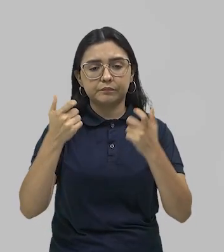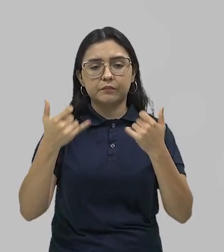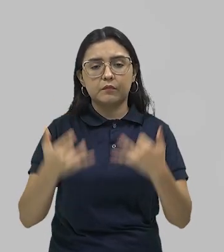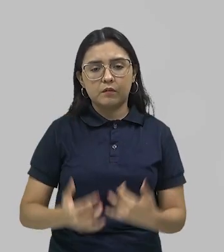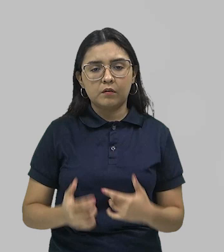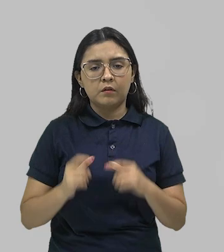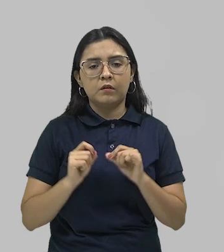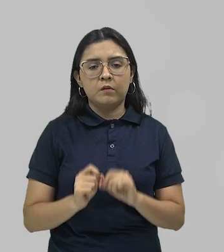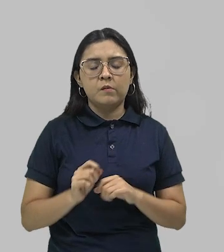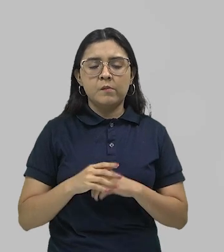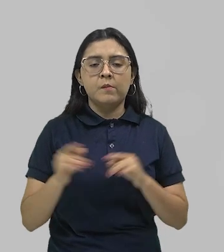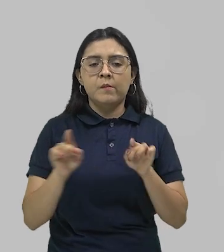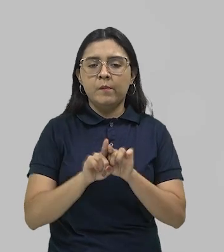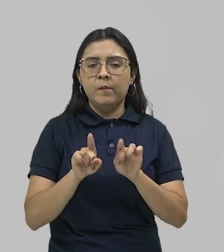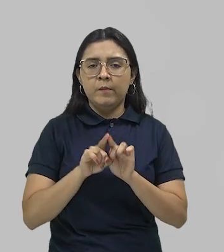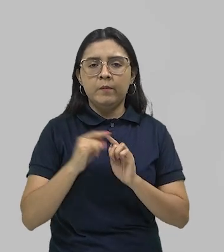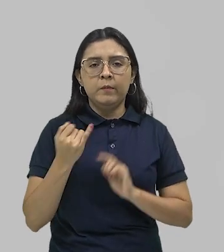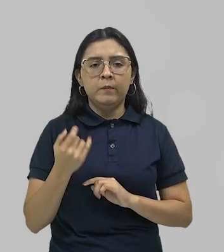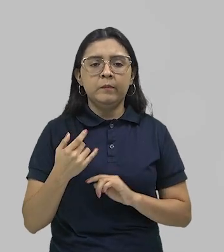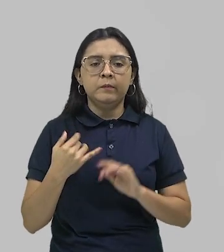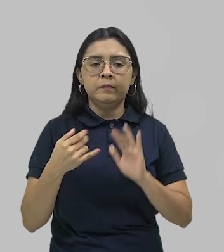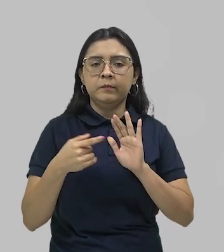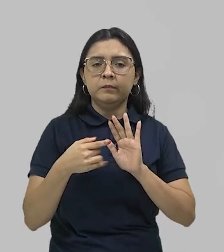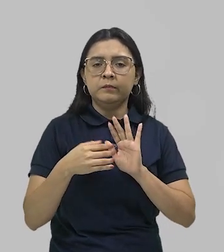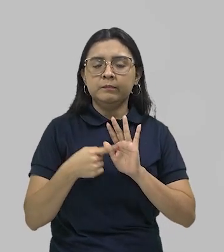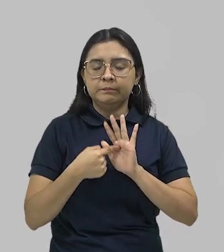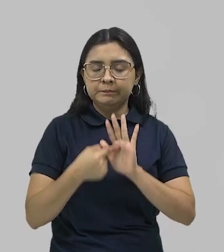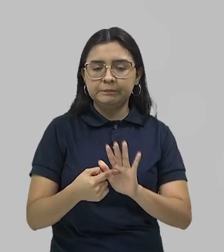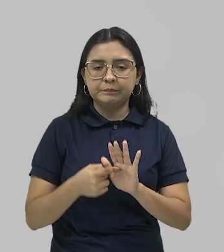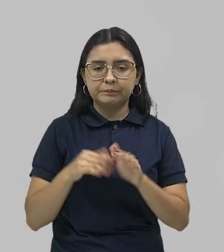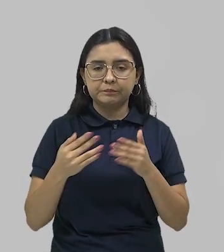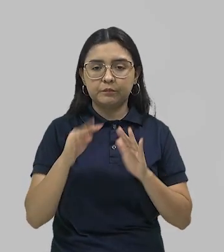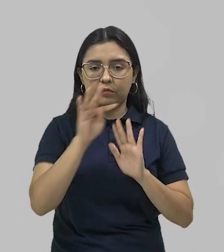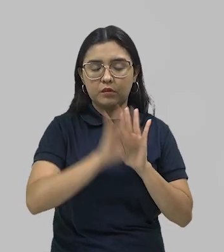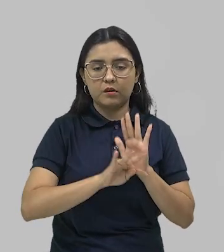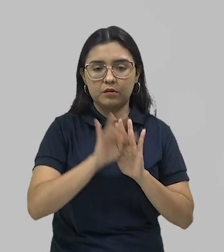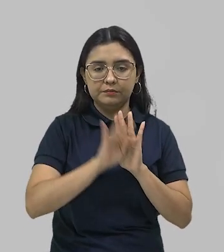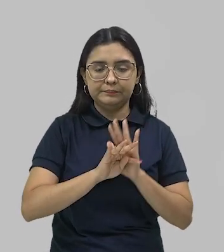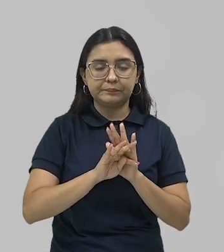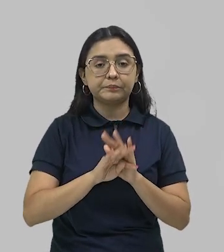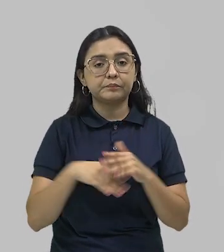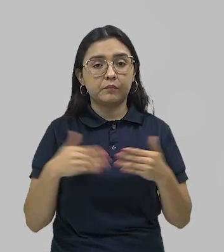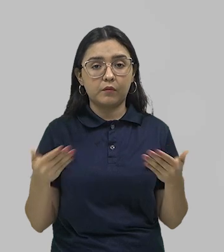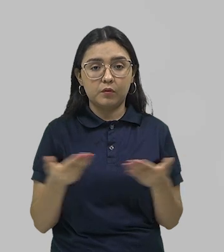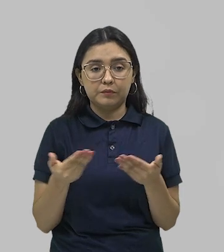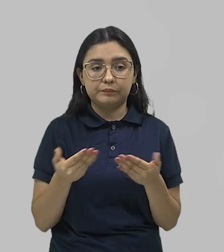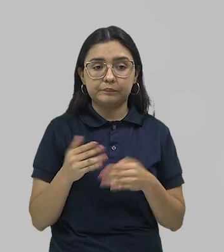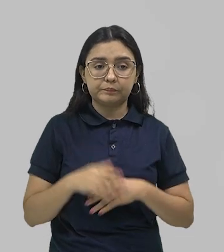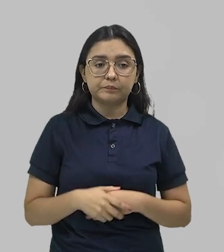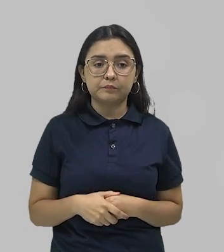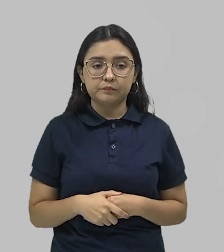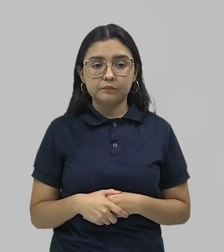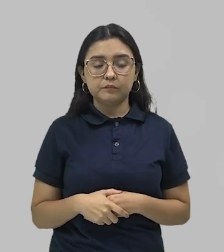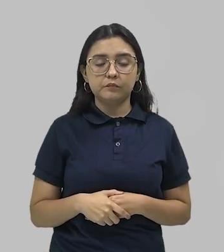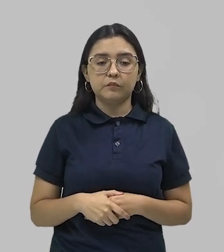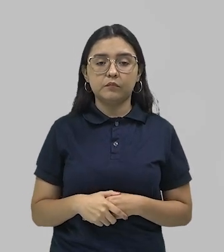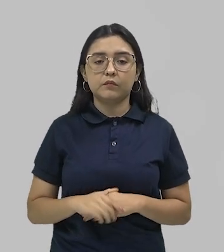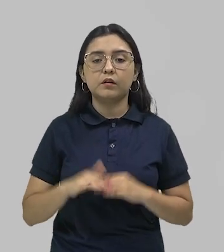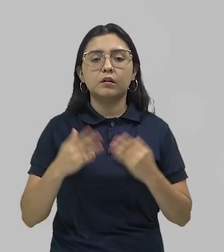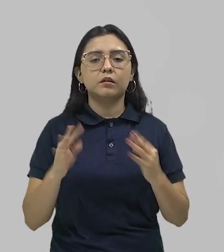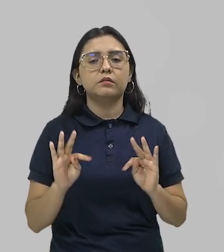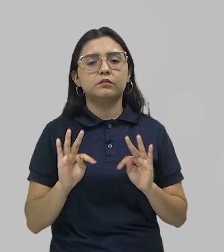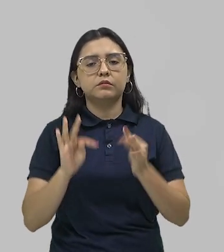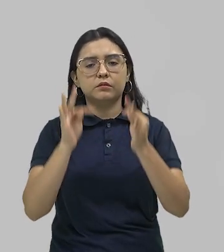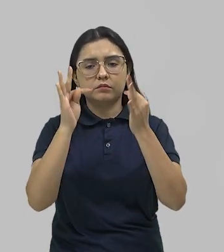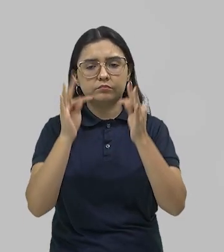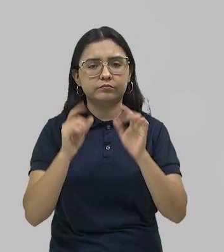pequeno apanhado das suas ideias. Então, no nosso texto diz o seguinte: nos dias de hoje, já situando o nosso leitor, a tecnologia